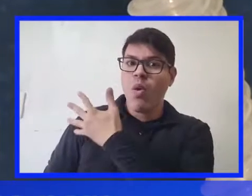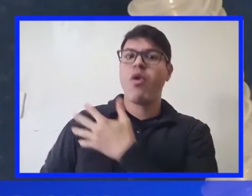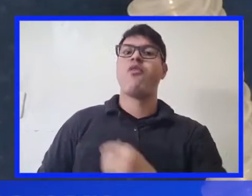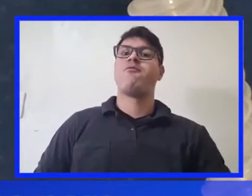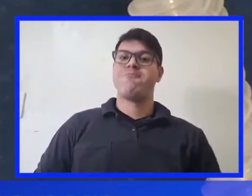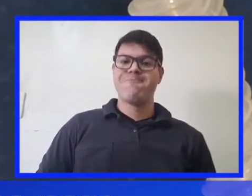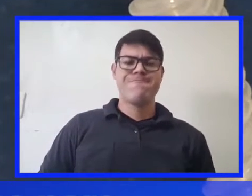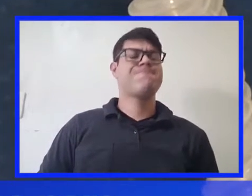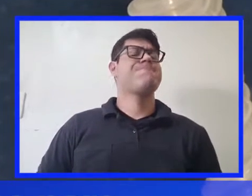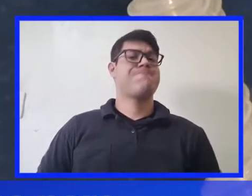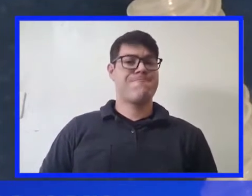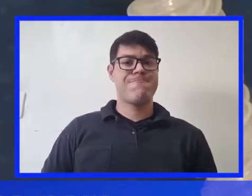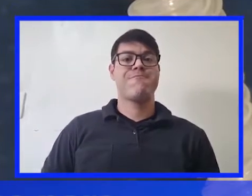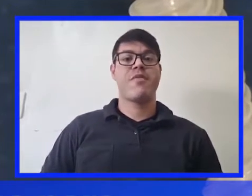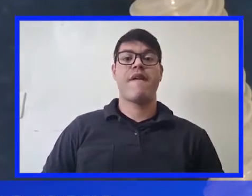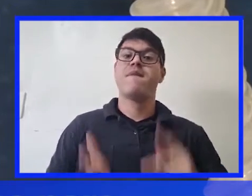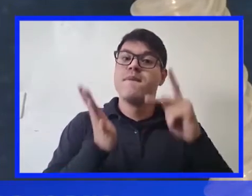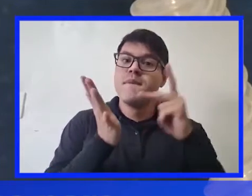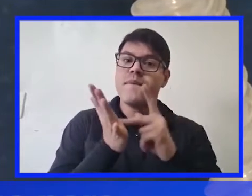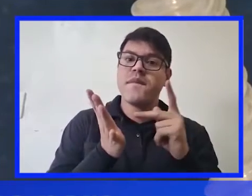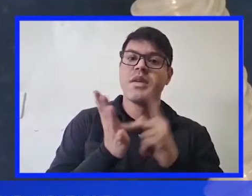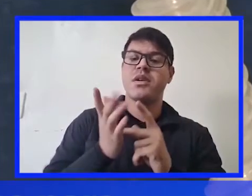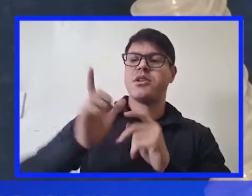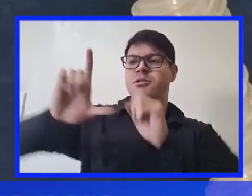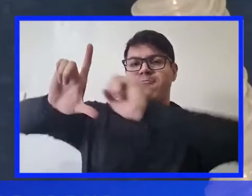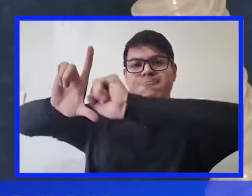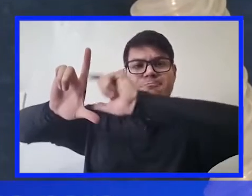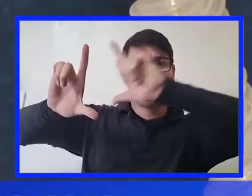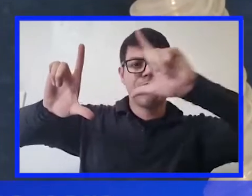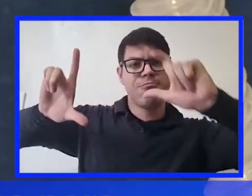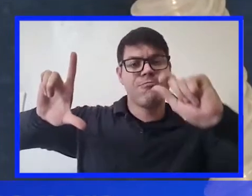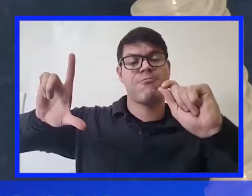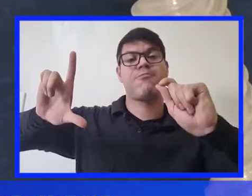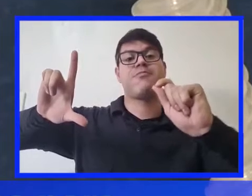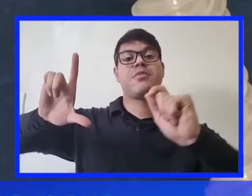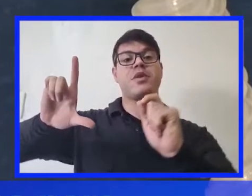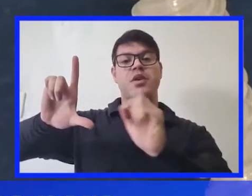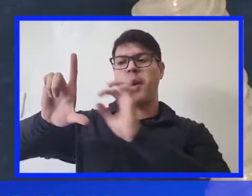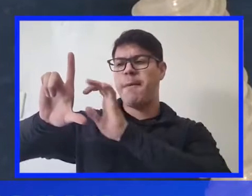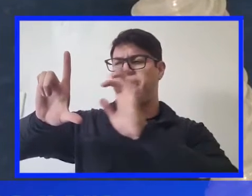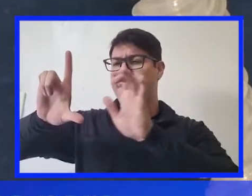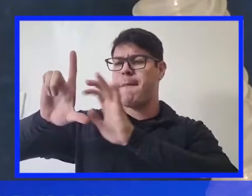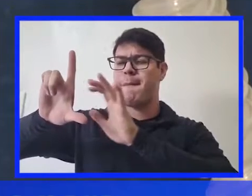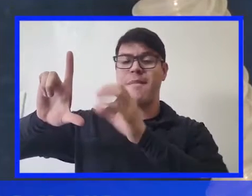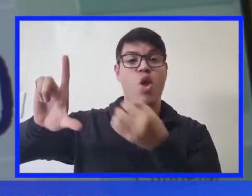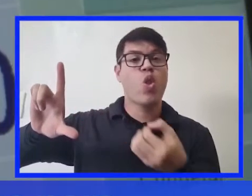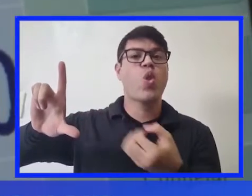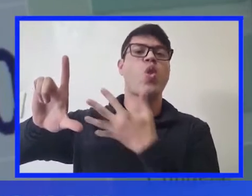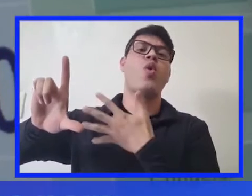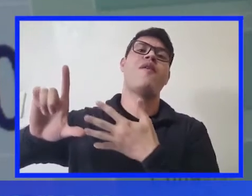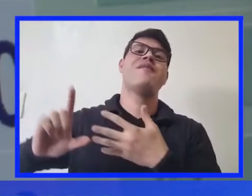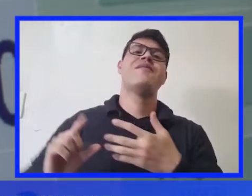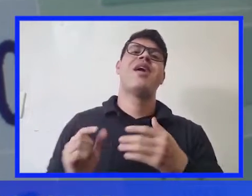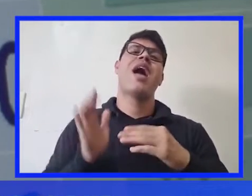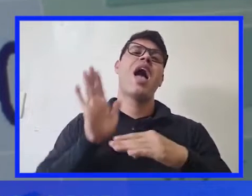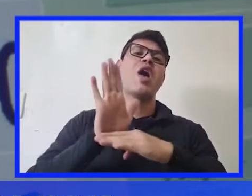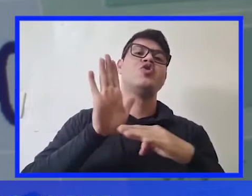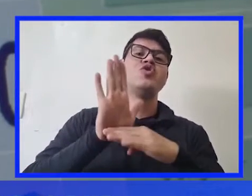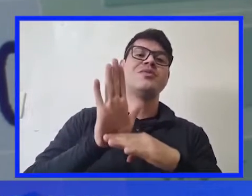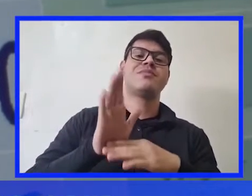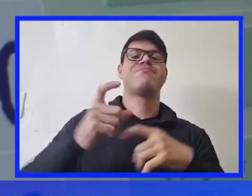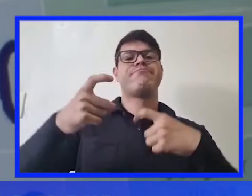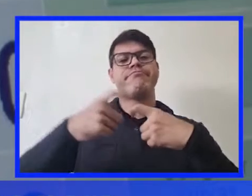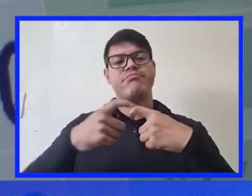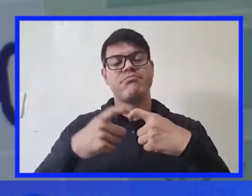respiradores de última geração, respiradores que vão ajudar os nossos médicos